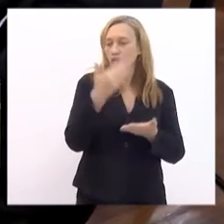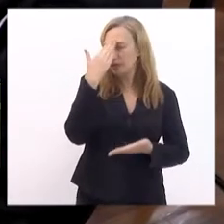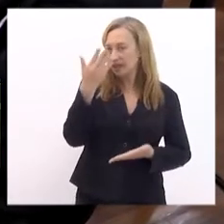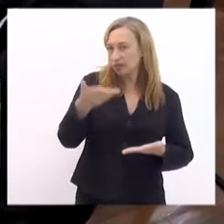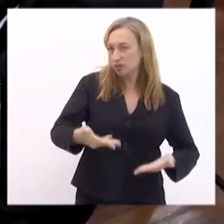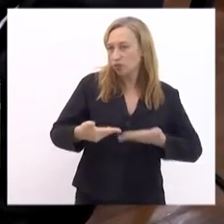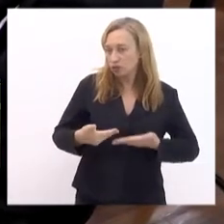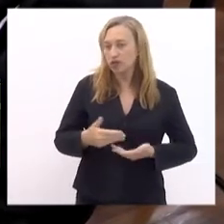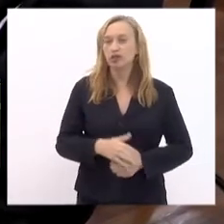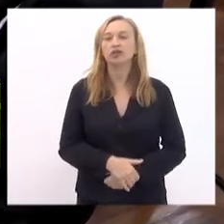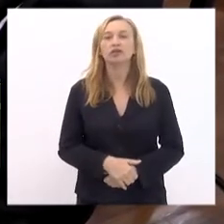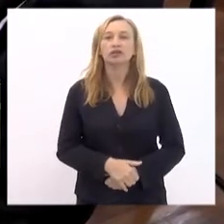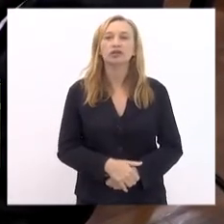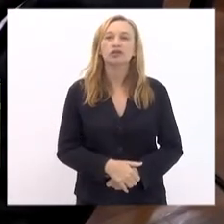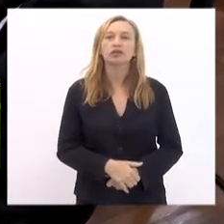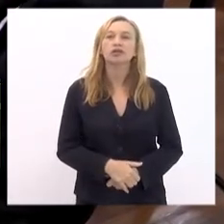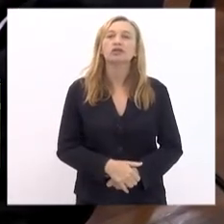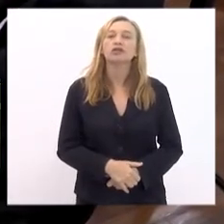convite.